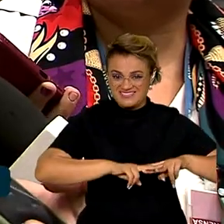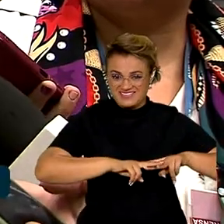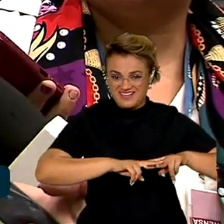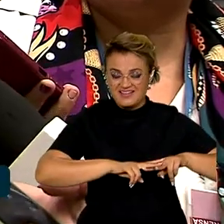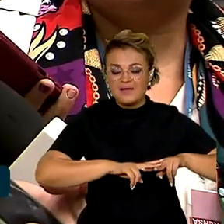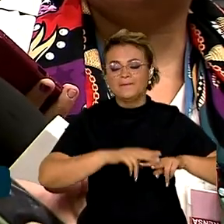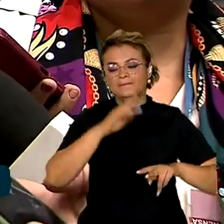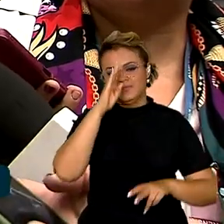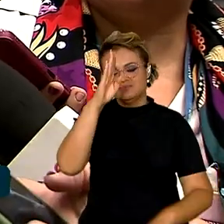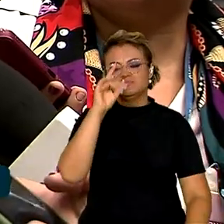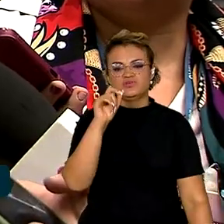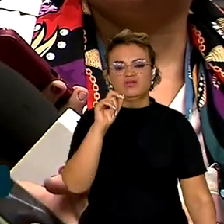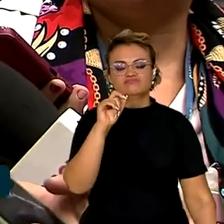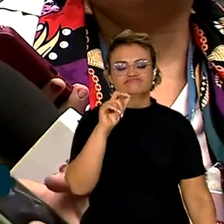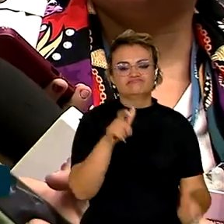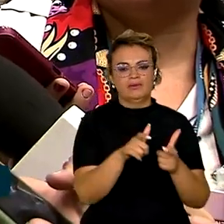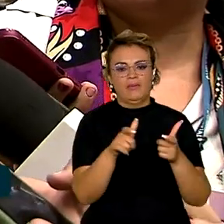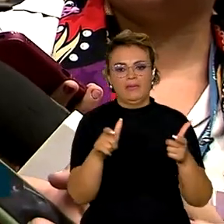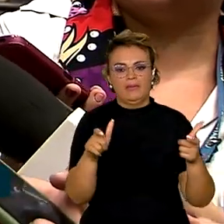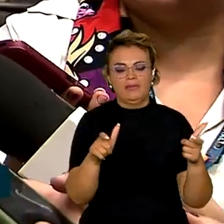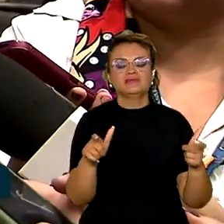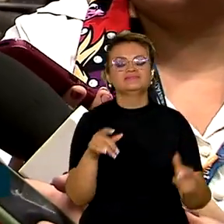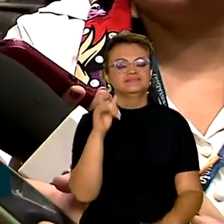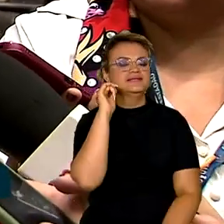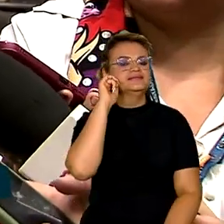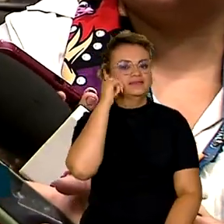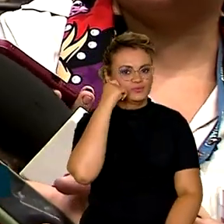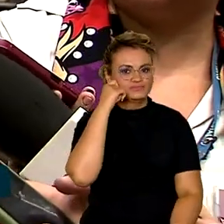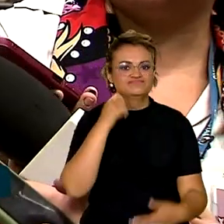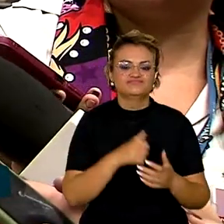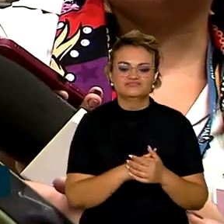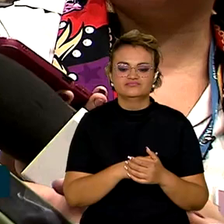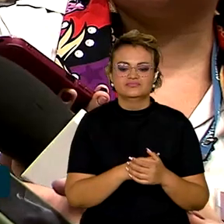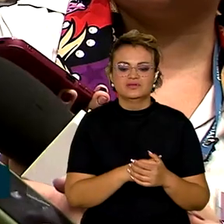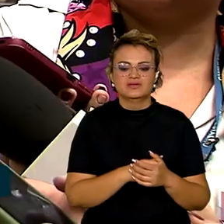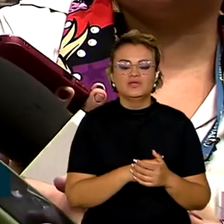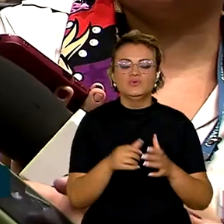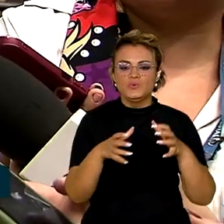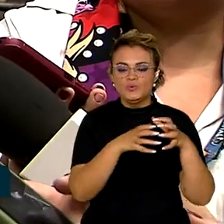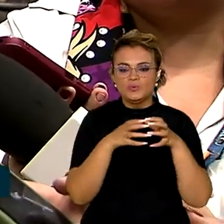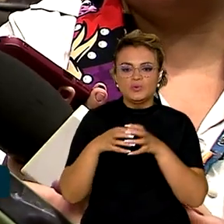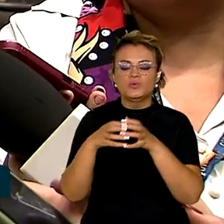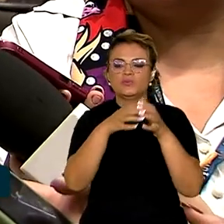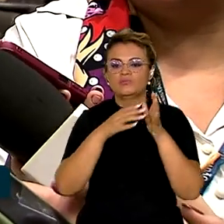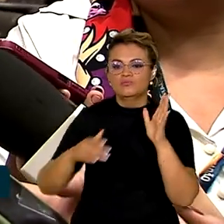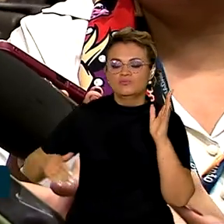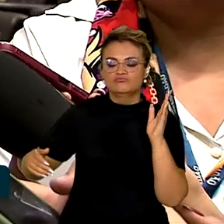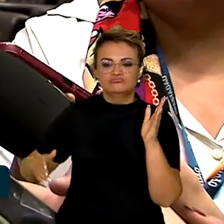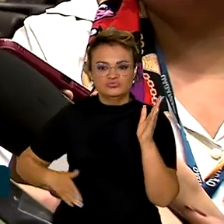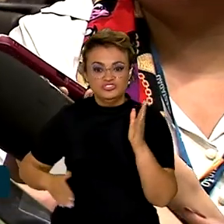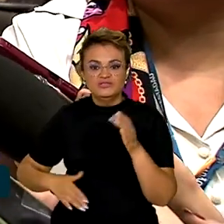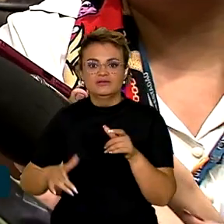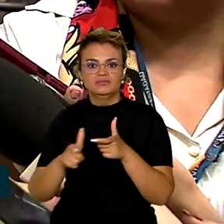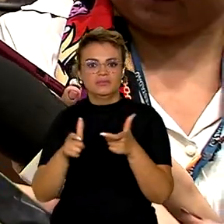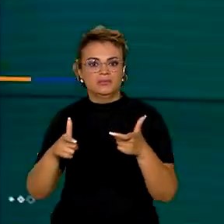brasileira cresceu muito, ao mesmo tempo que as organizações criminosas se